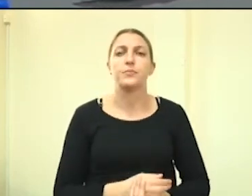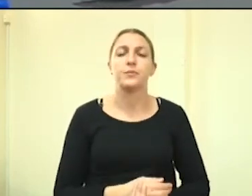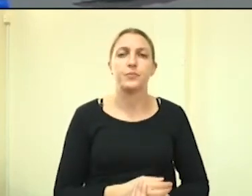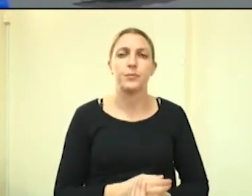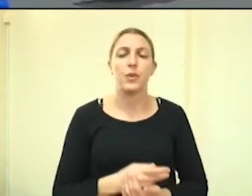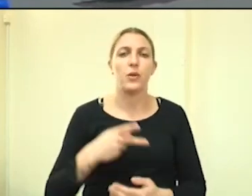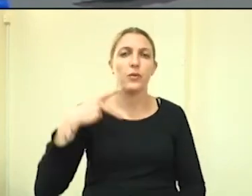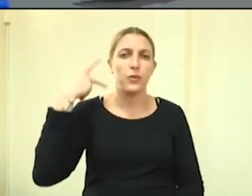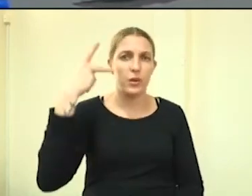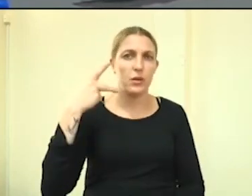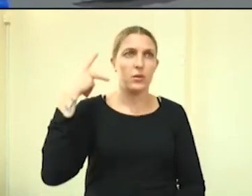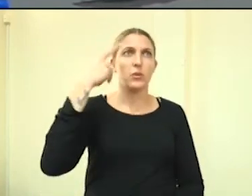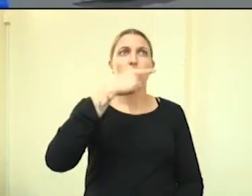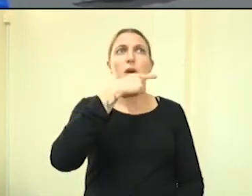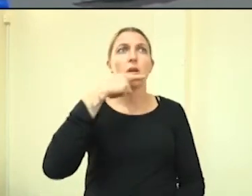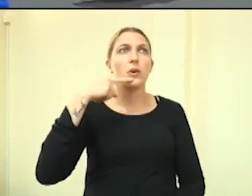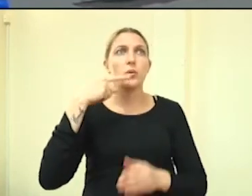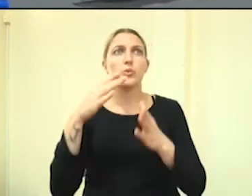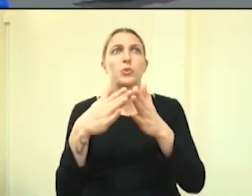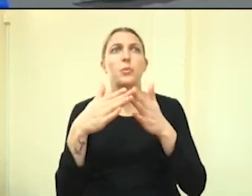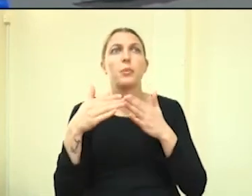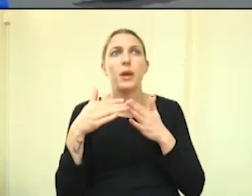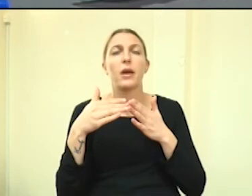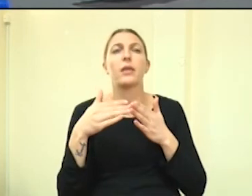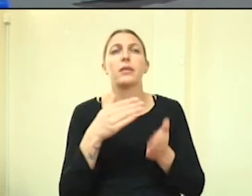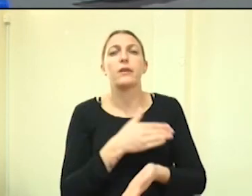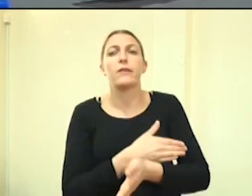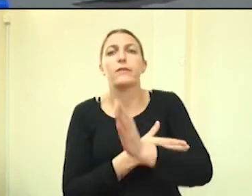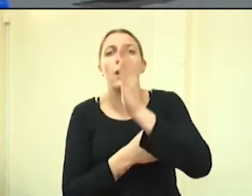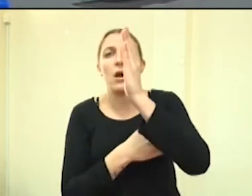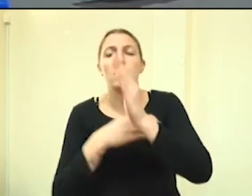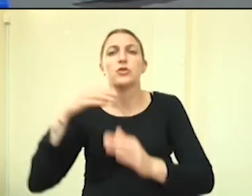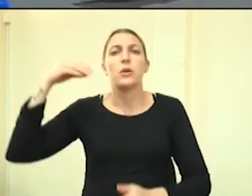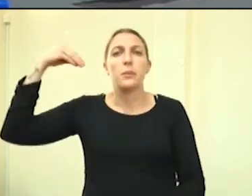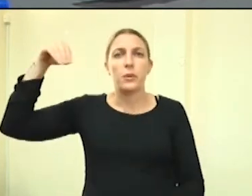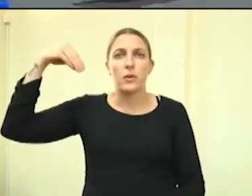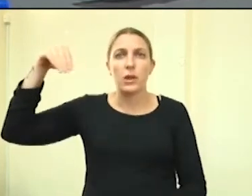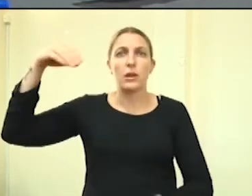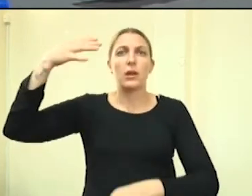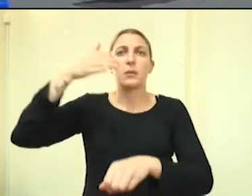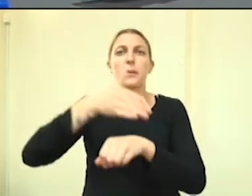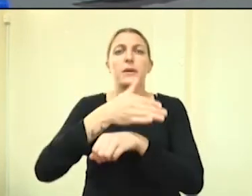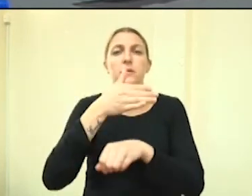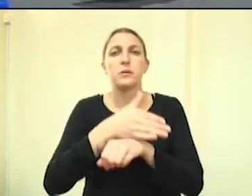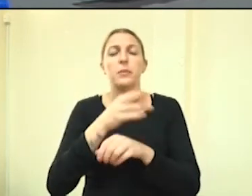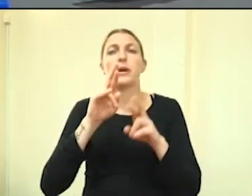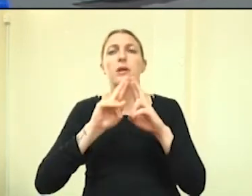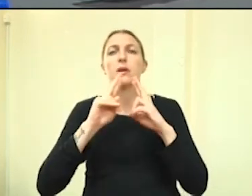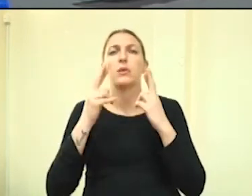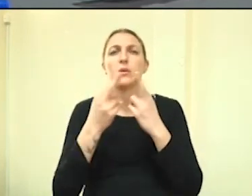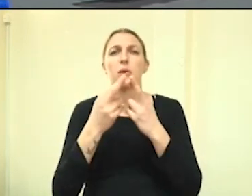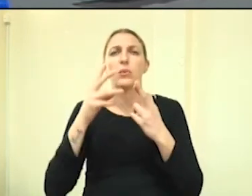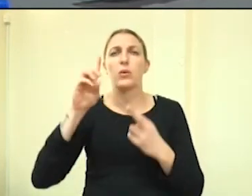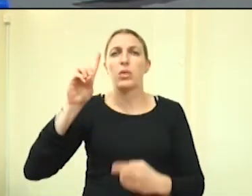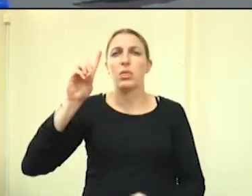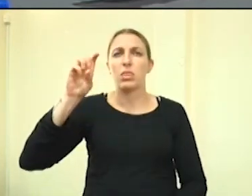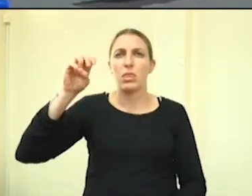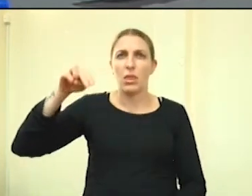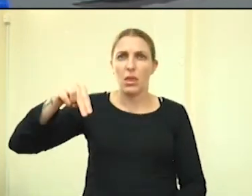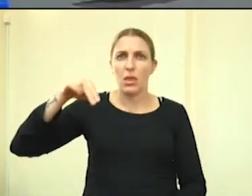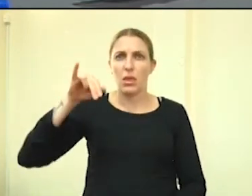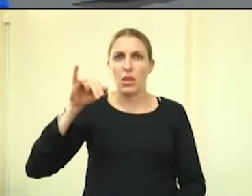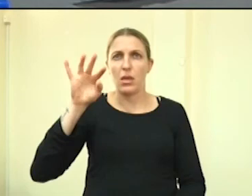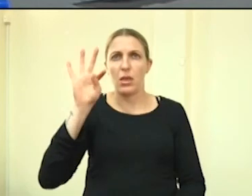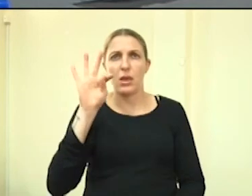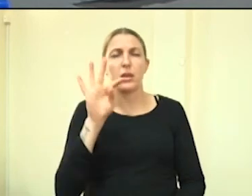48/2018. O vereador Claudemir de Araújo solicita deslocamento a Porto Alegre para participar de reunião com o DENIT, Departamento Nacional de